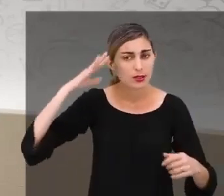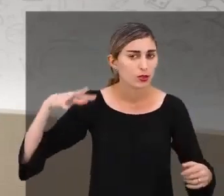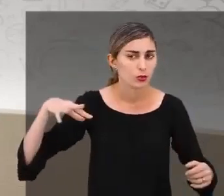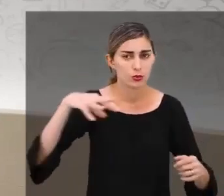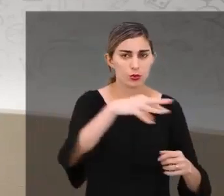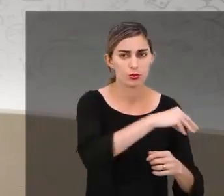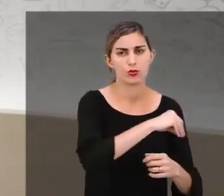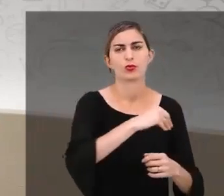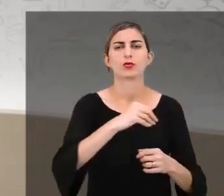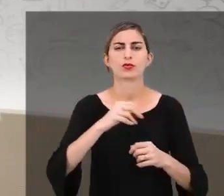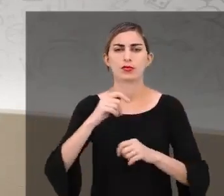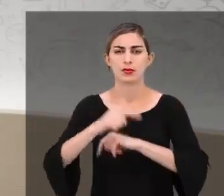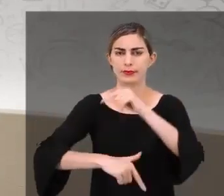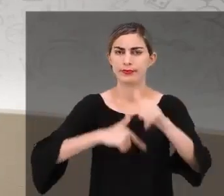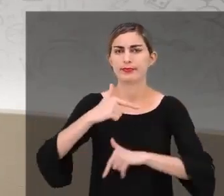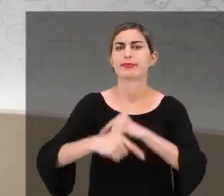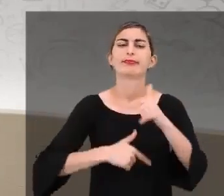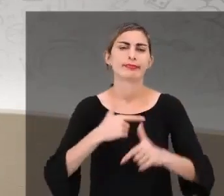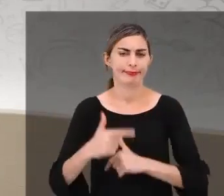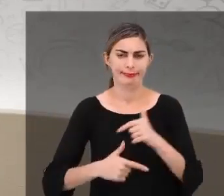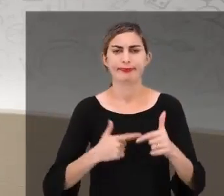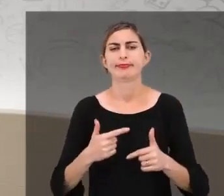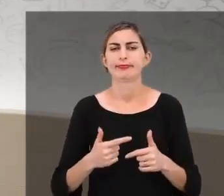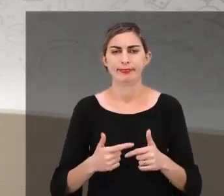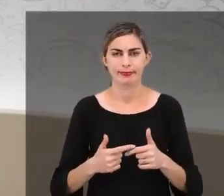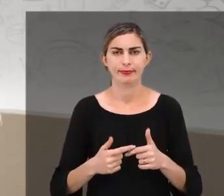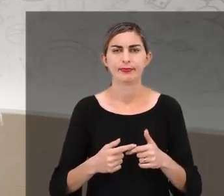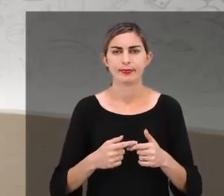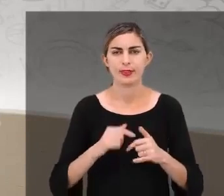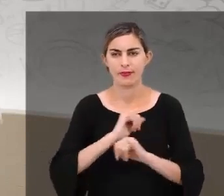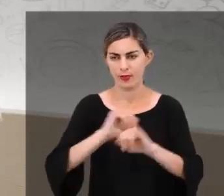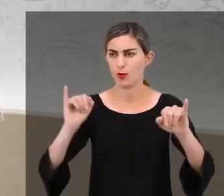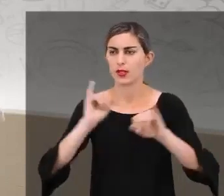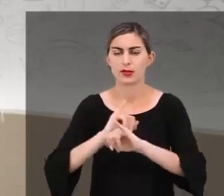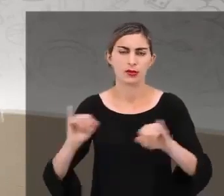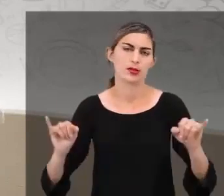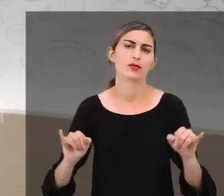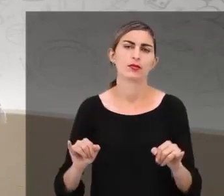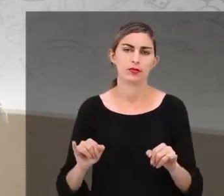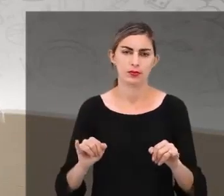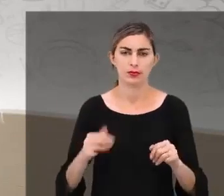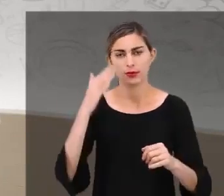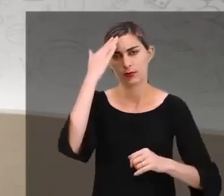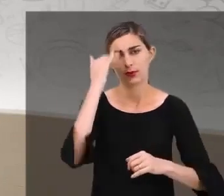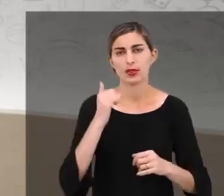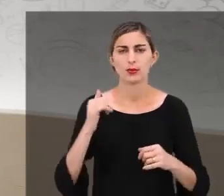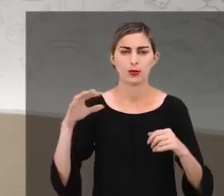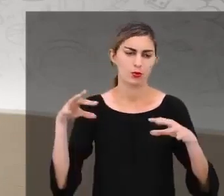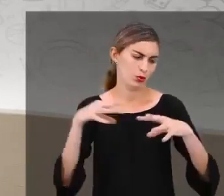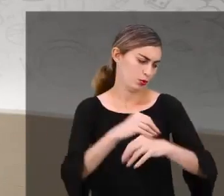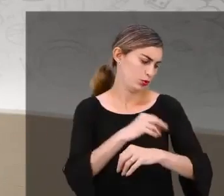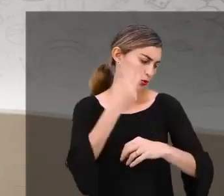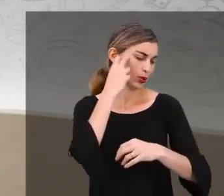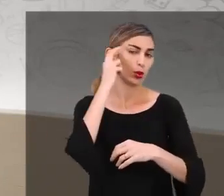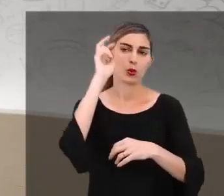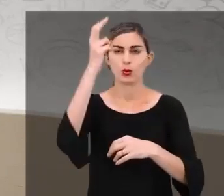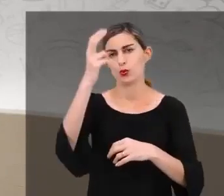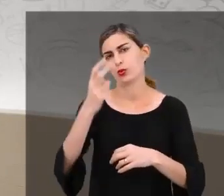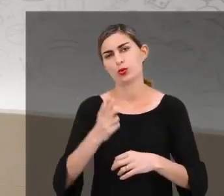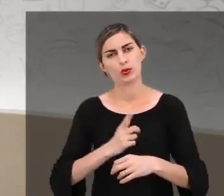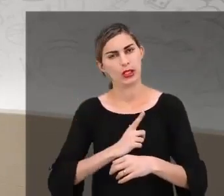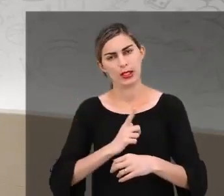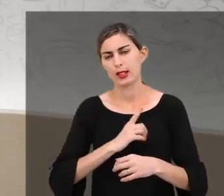então executar suas atividades de tratar a informação. E sabemos que toda cultura ela produz